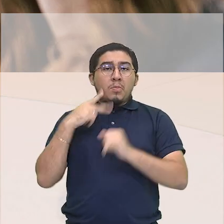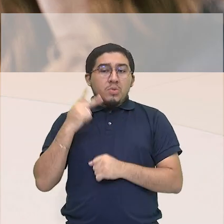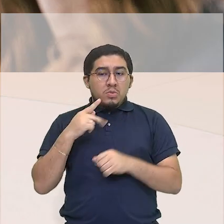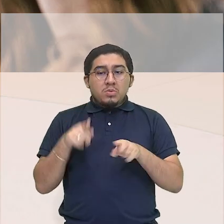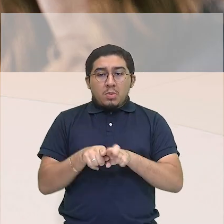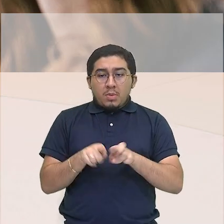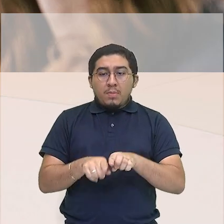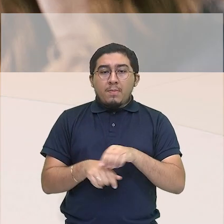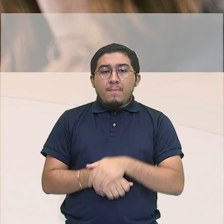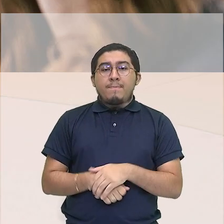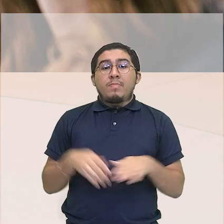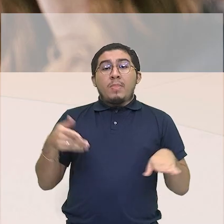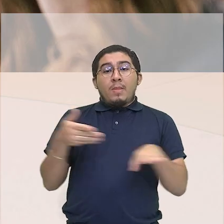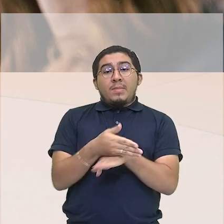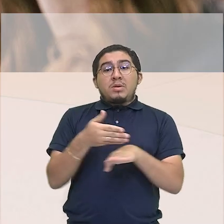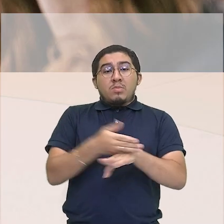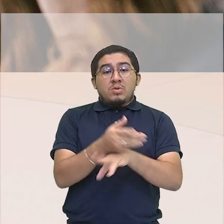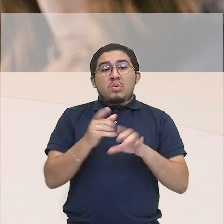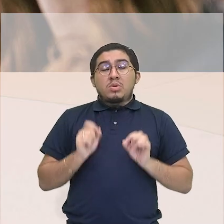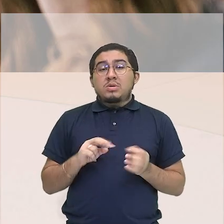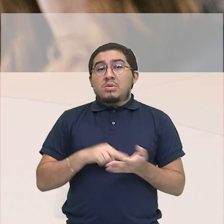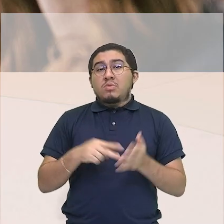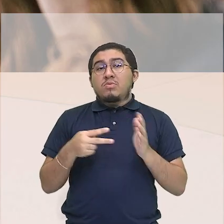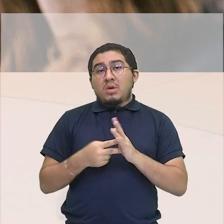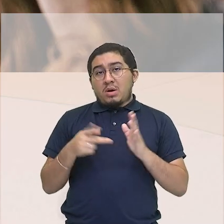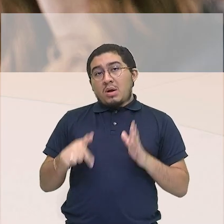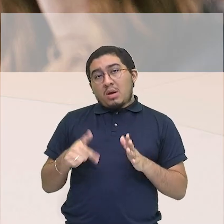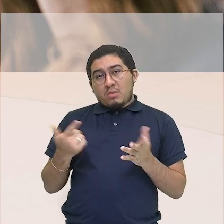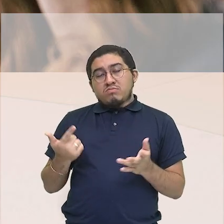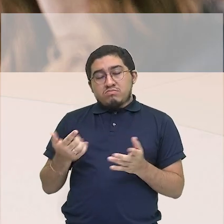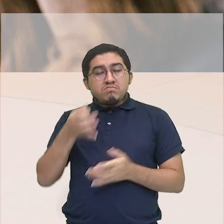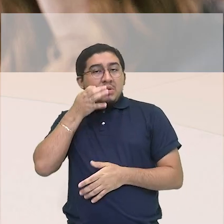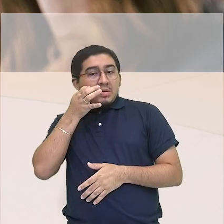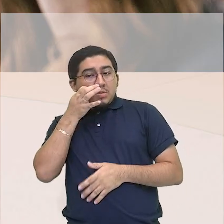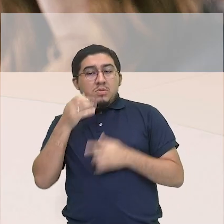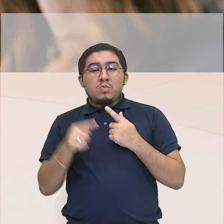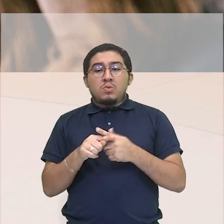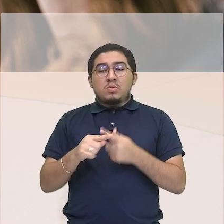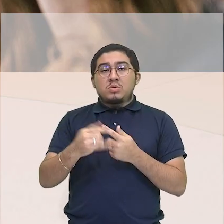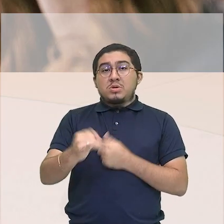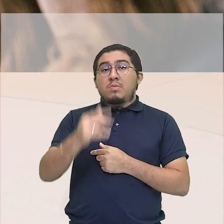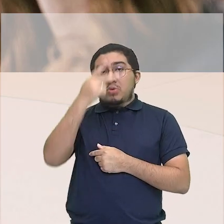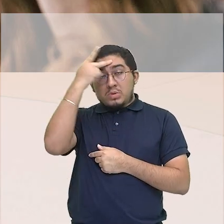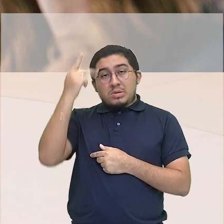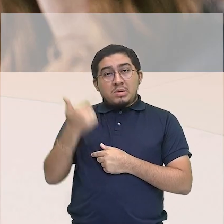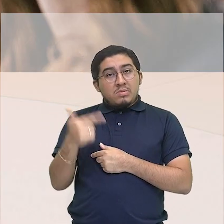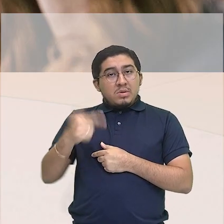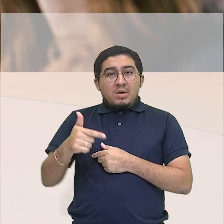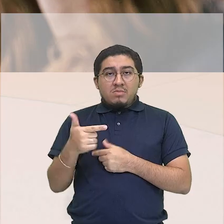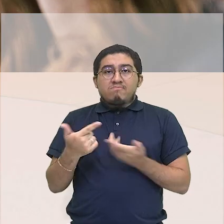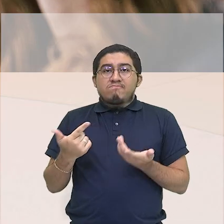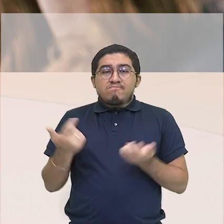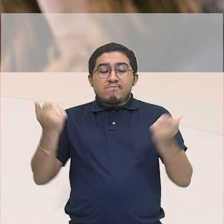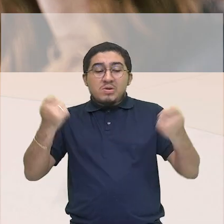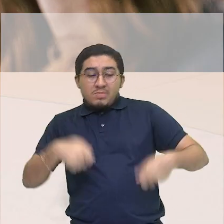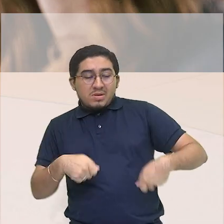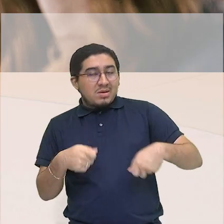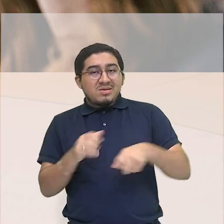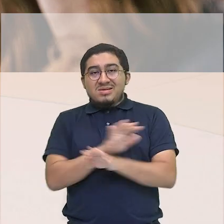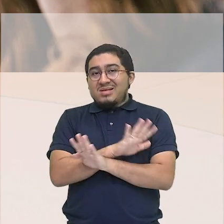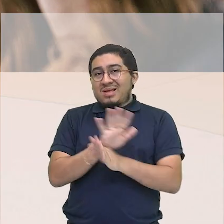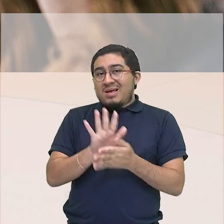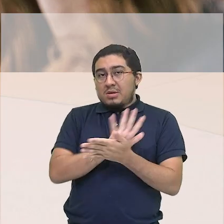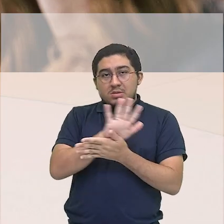A presença é um pré-requisito para a participação política, pois sem ela não há possibilidade de